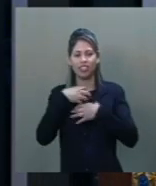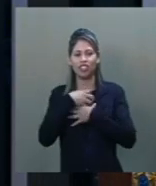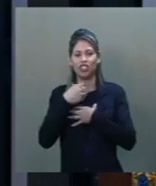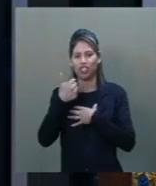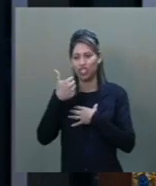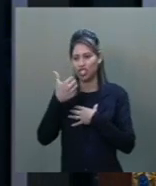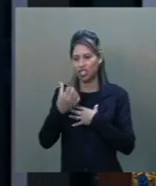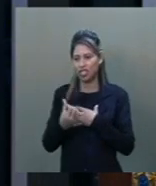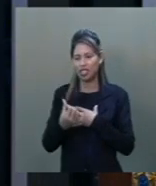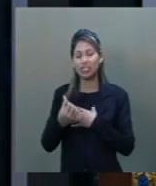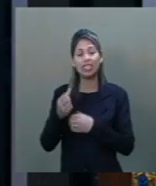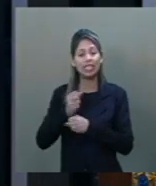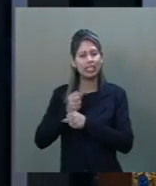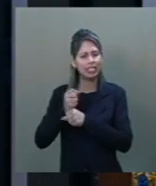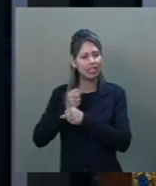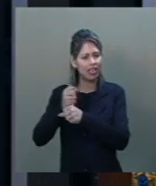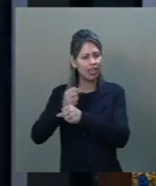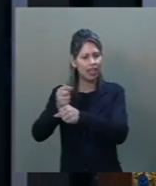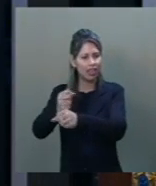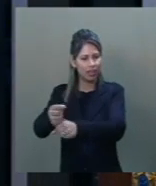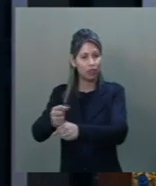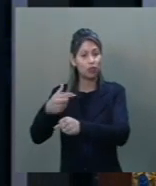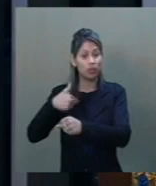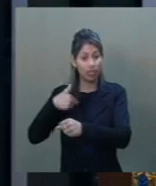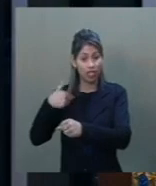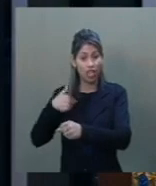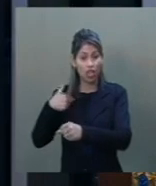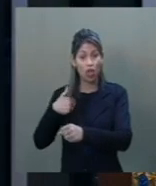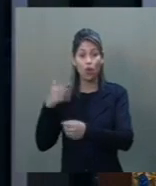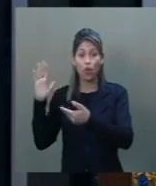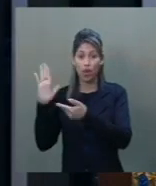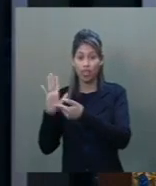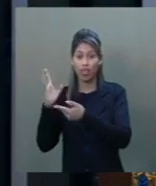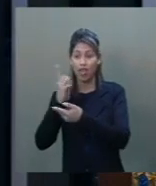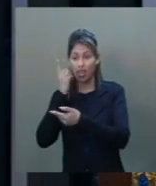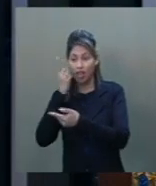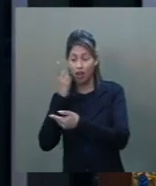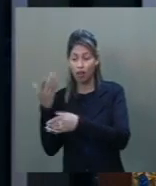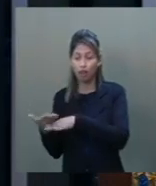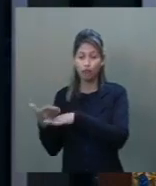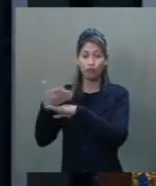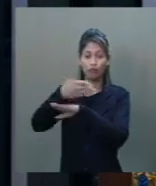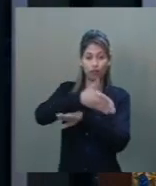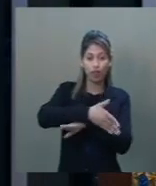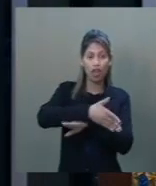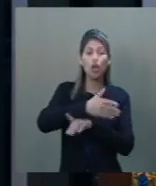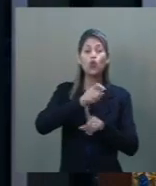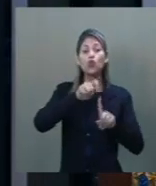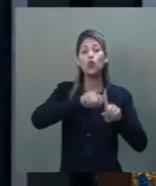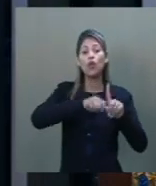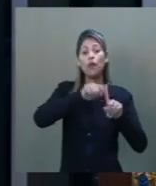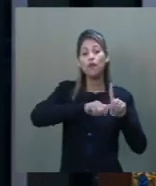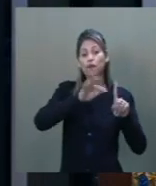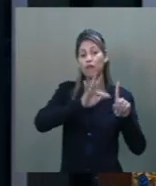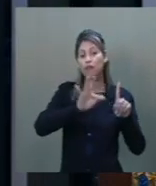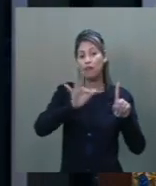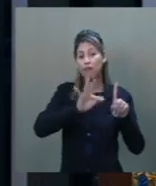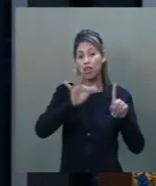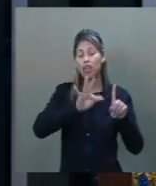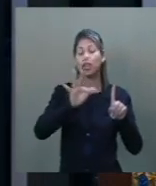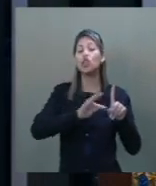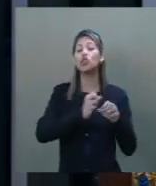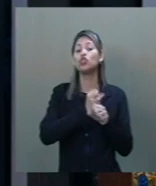casa. Cheguei aqui vinda da Câmara dos Deputados em fevereiro de 2007. Foram, sem